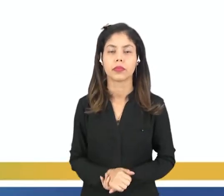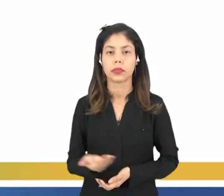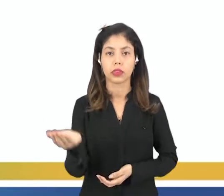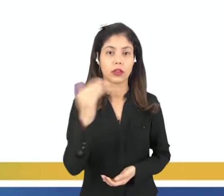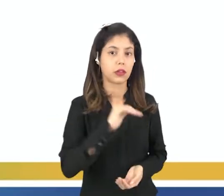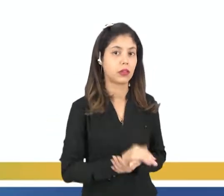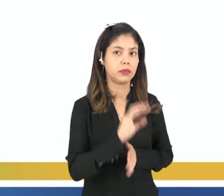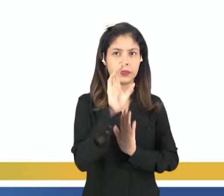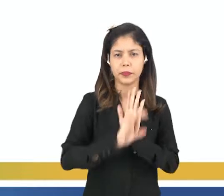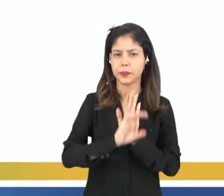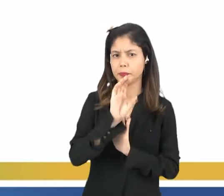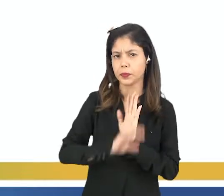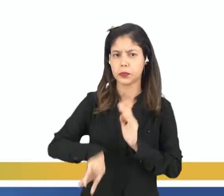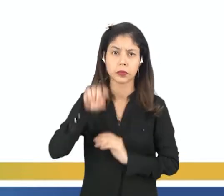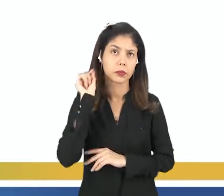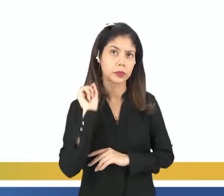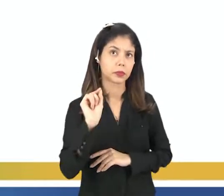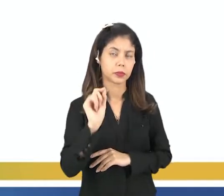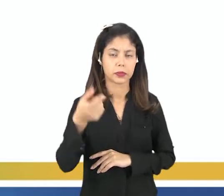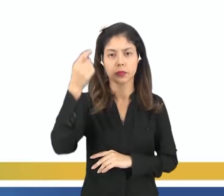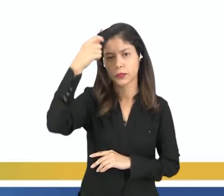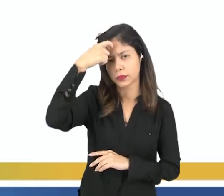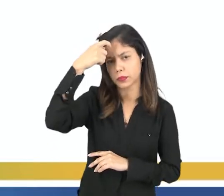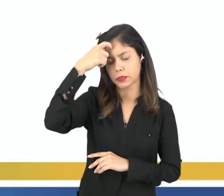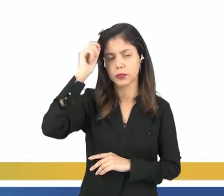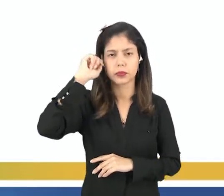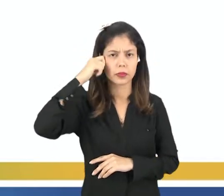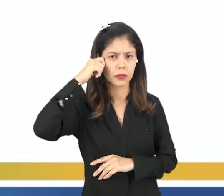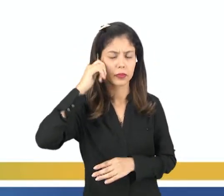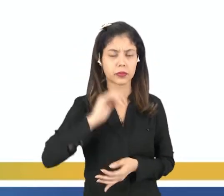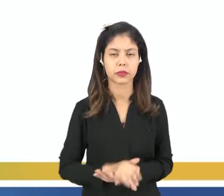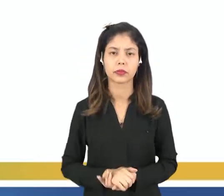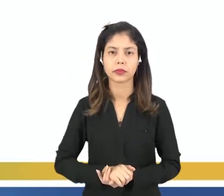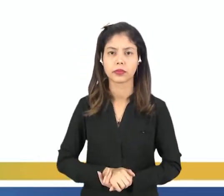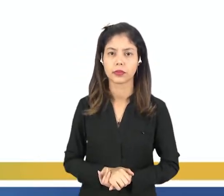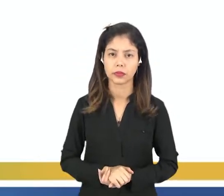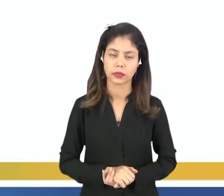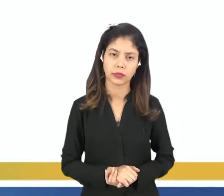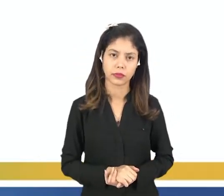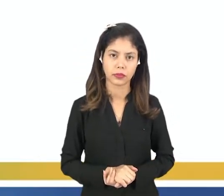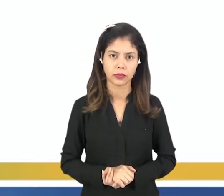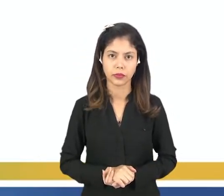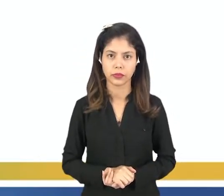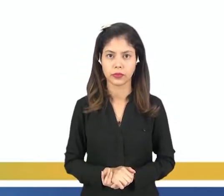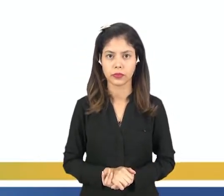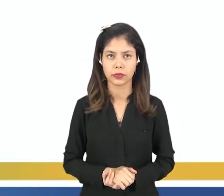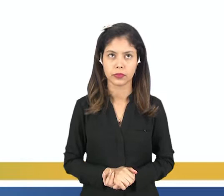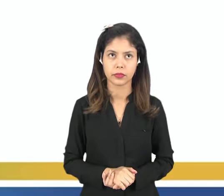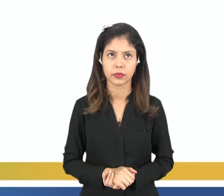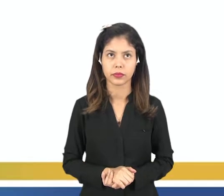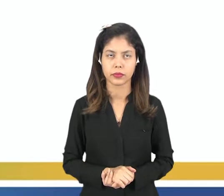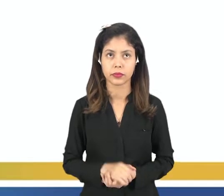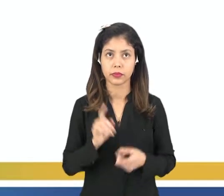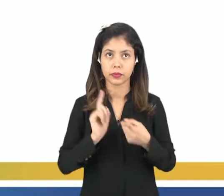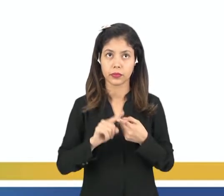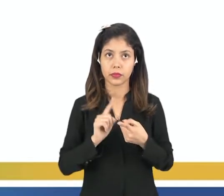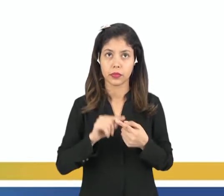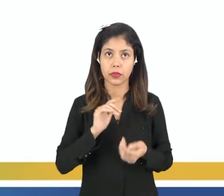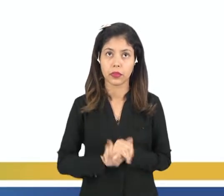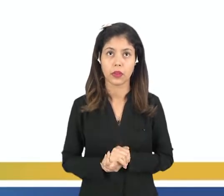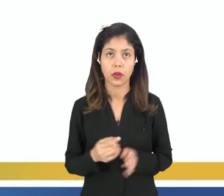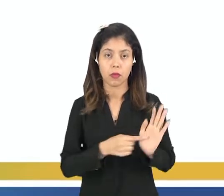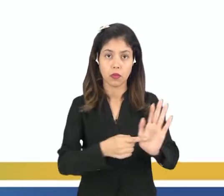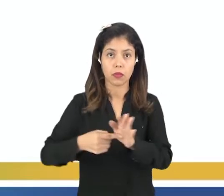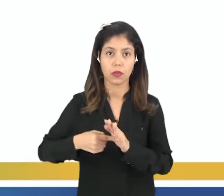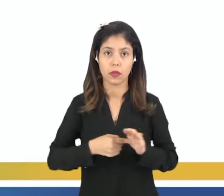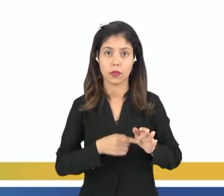lá então entender um pouquinho dessas duas perguntas. Primeiro, o conceito de consciência negra. Primeiro,